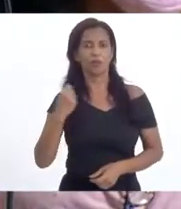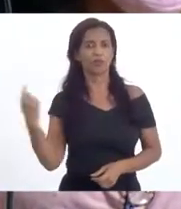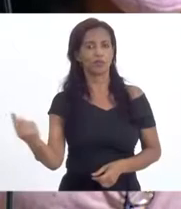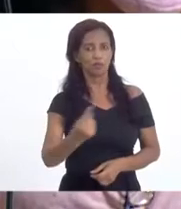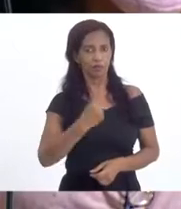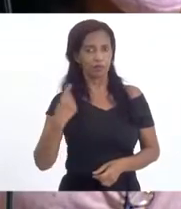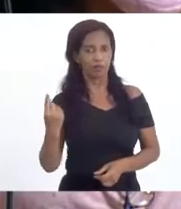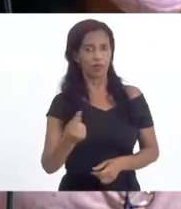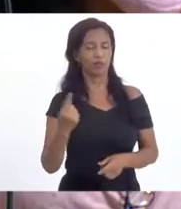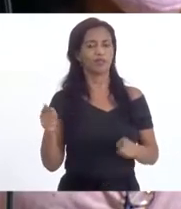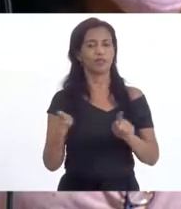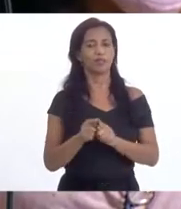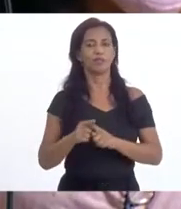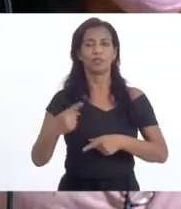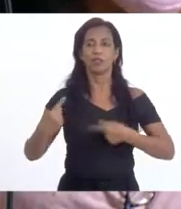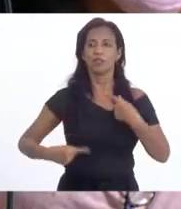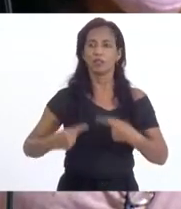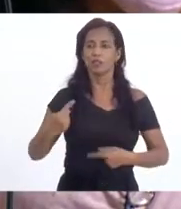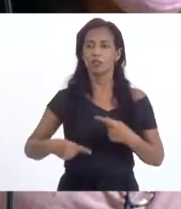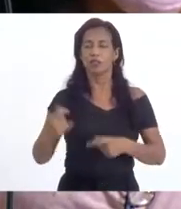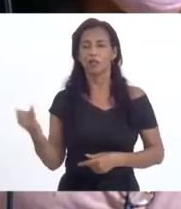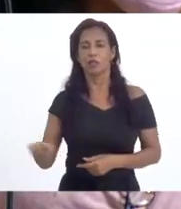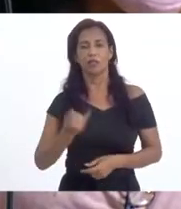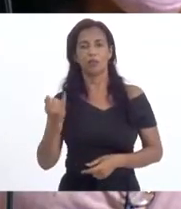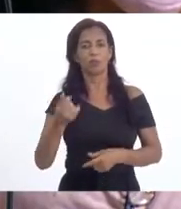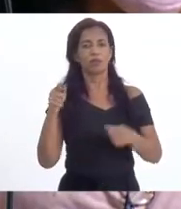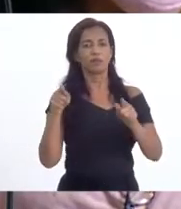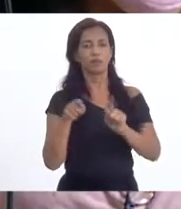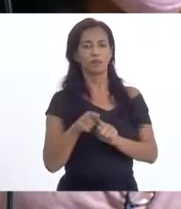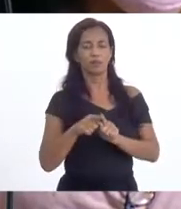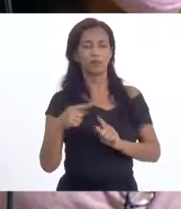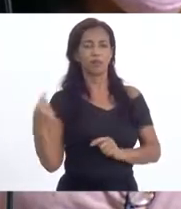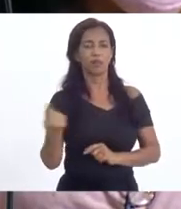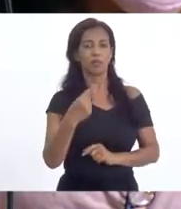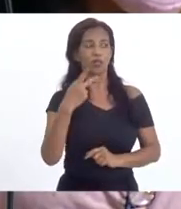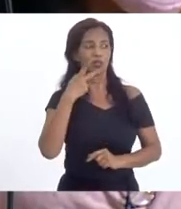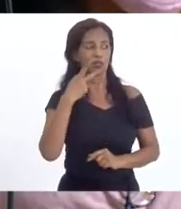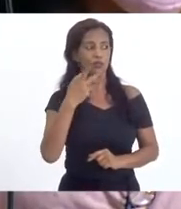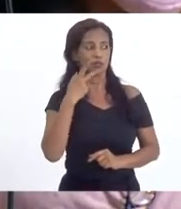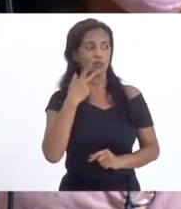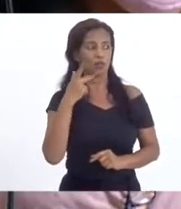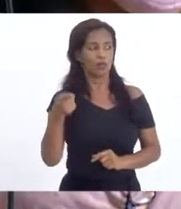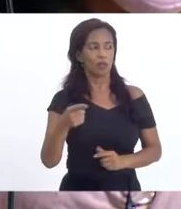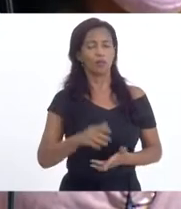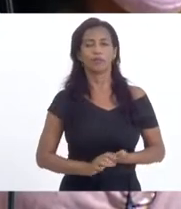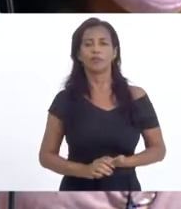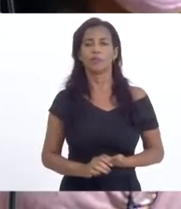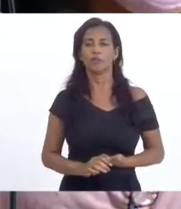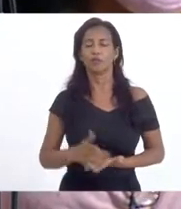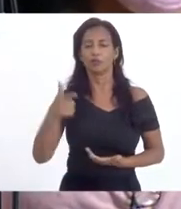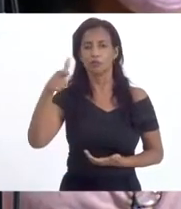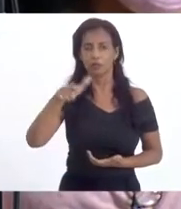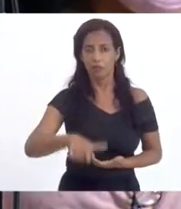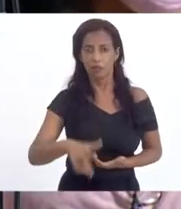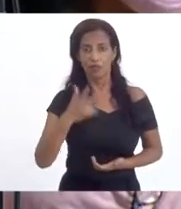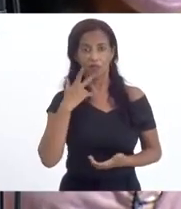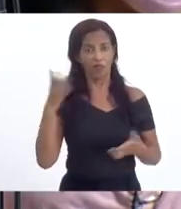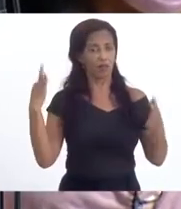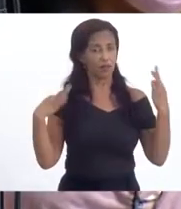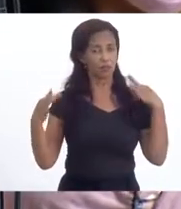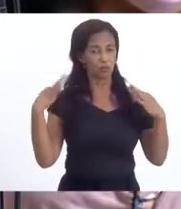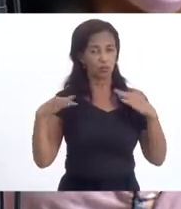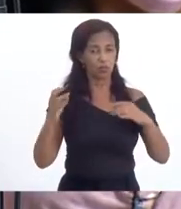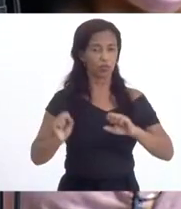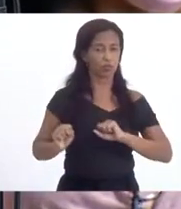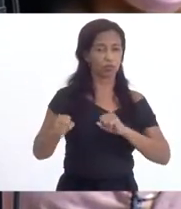também. Discutir a importância também, que nós falamos, e o Navega falou, e mais uma vez, falar do turismo, que é um